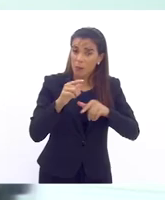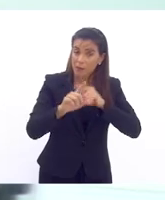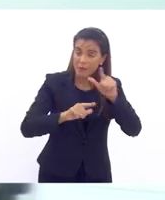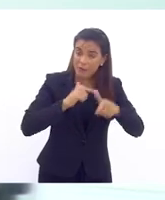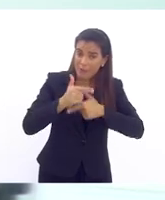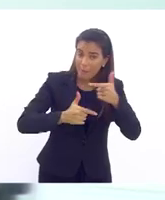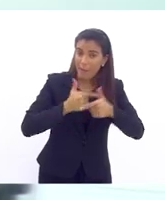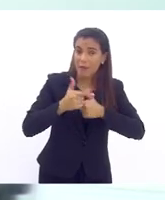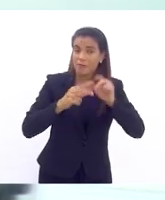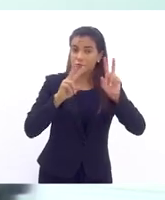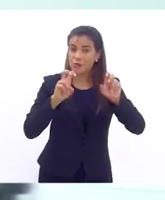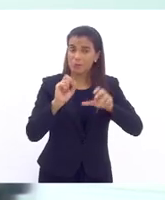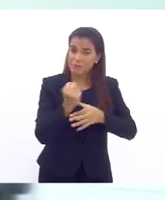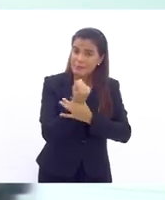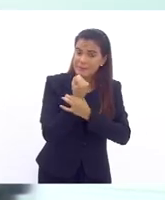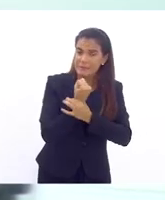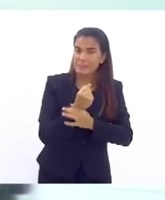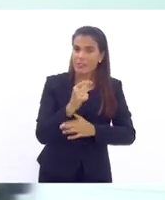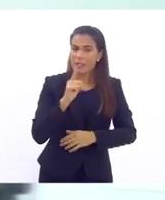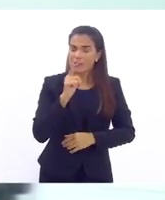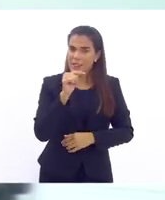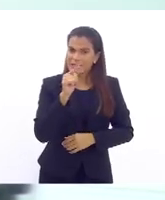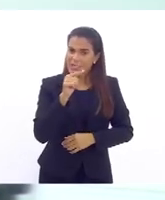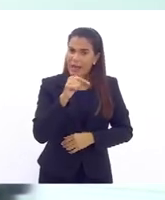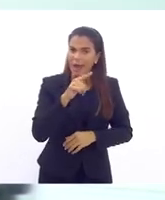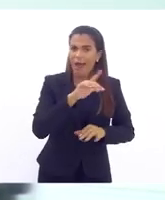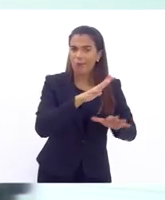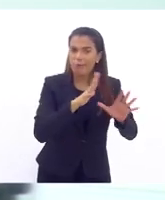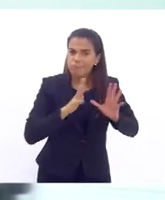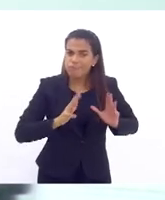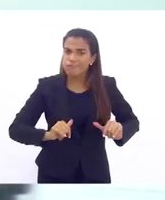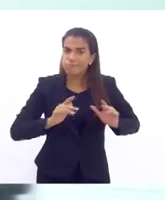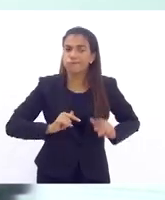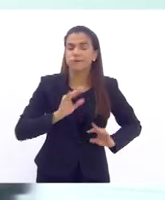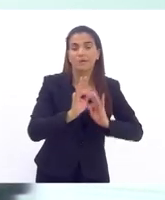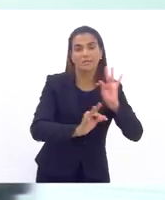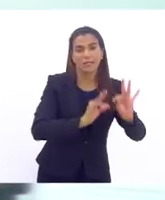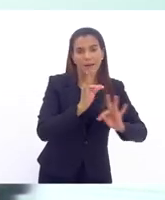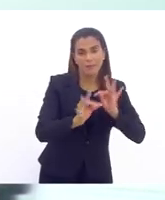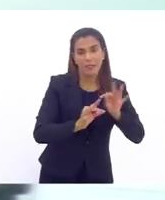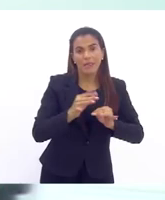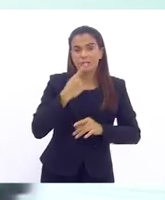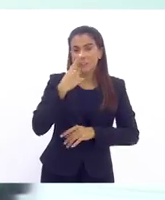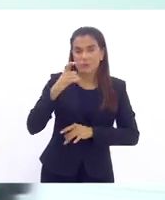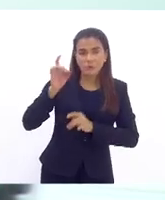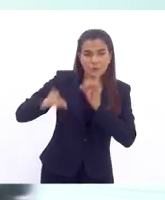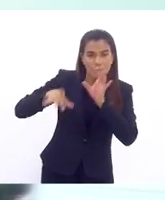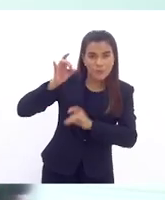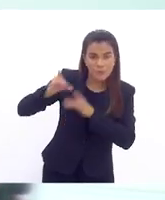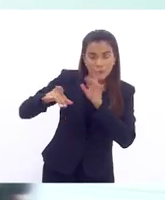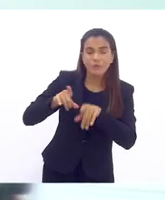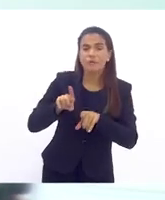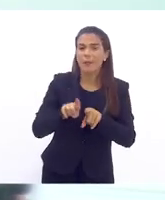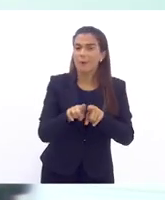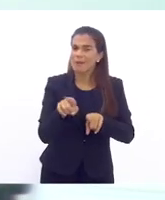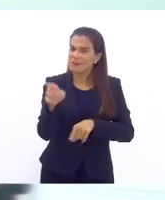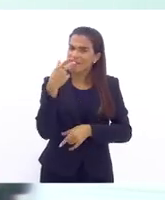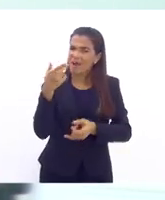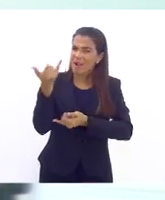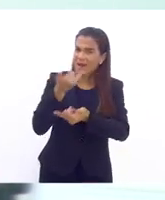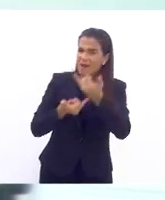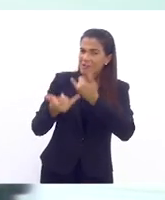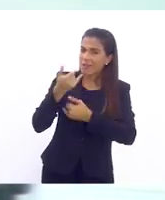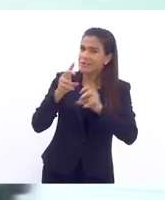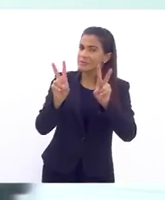hídrica que vai ser o grupo de trabalho de resíduos Porque pelo que você tá falando essa